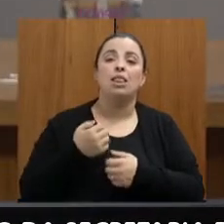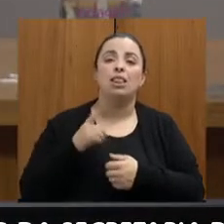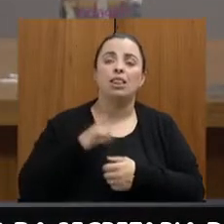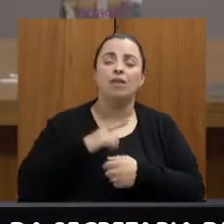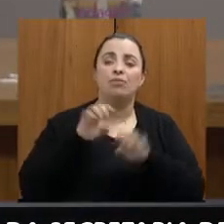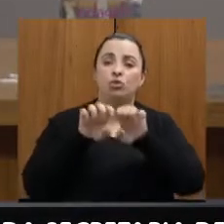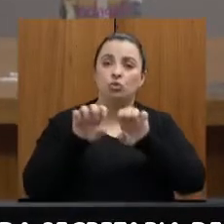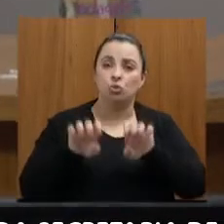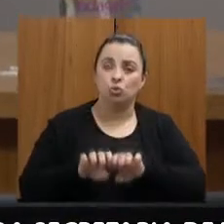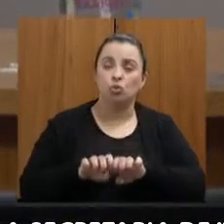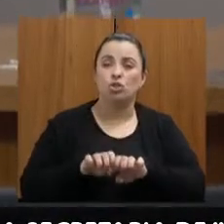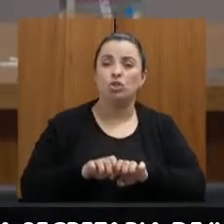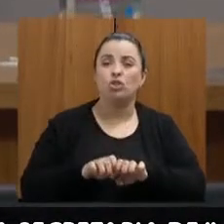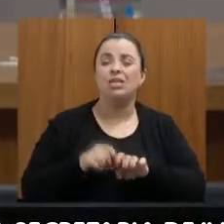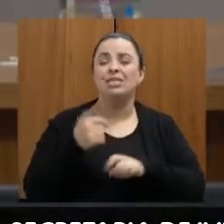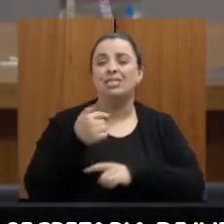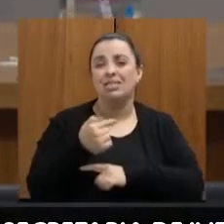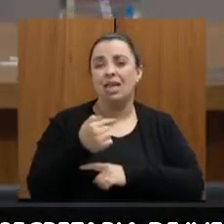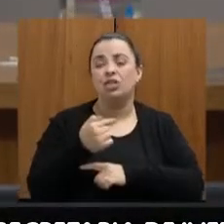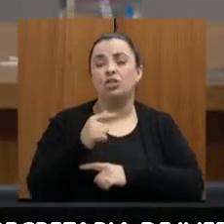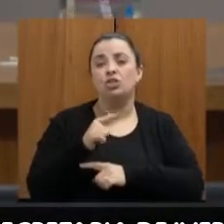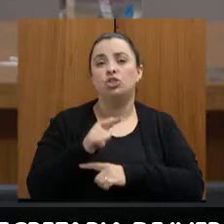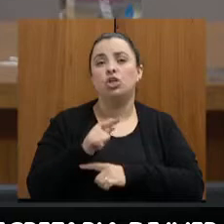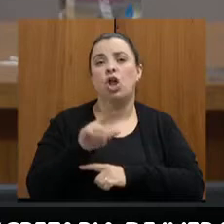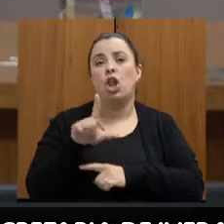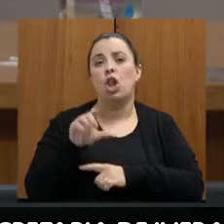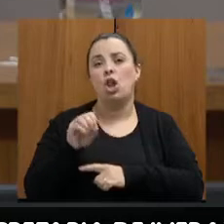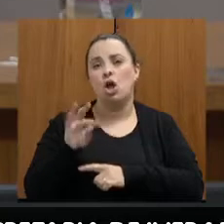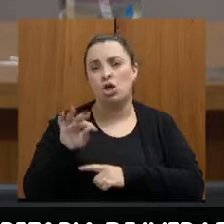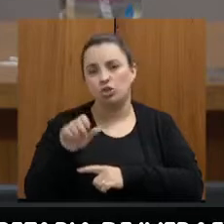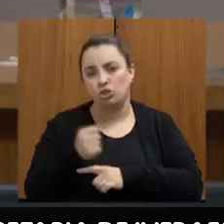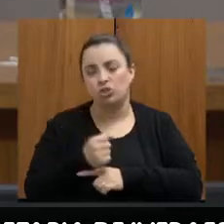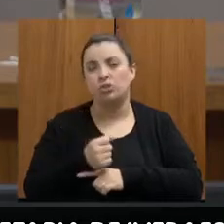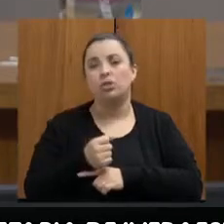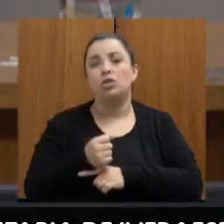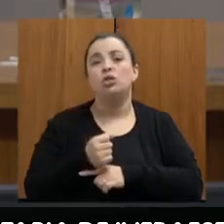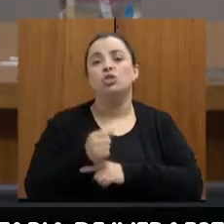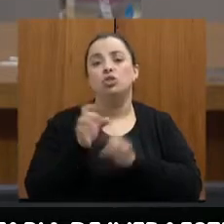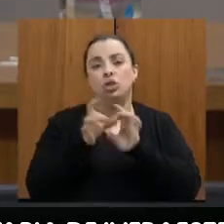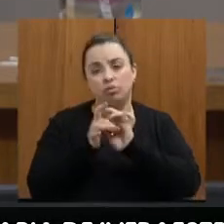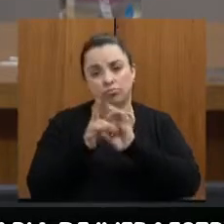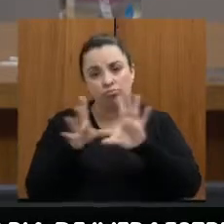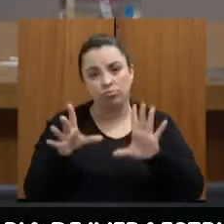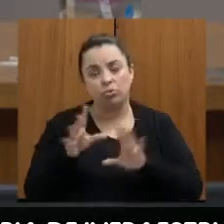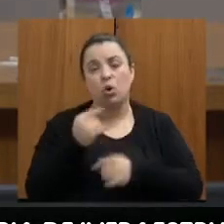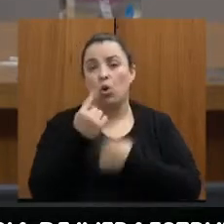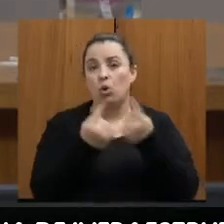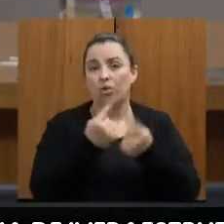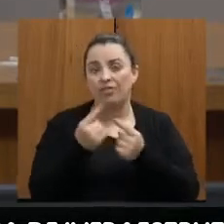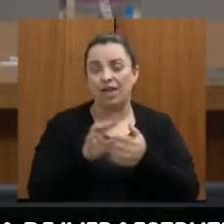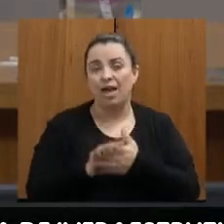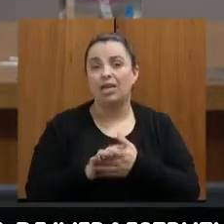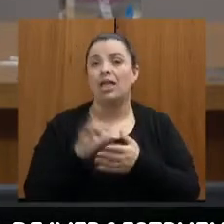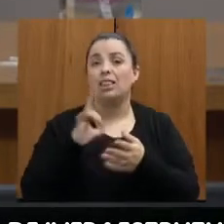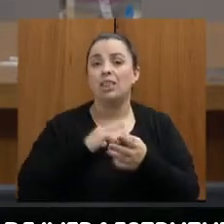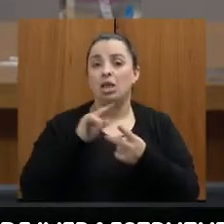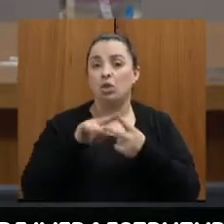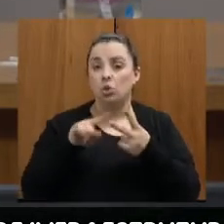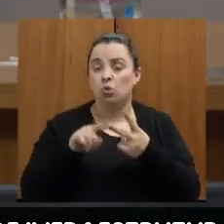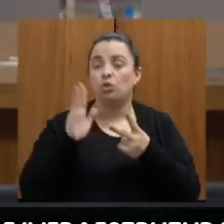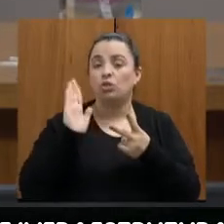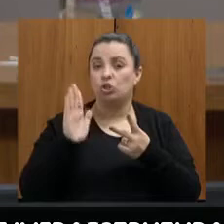rodoviária acho que eu o estado com maior número de concessões estruturados temos duas delas